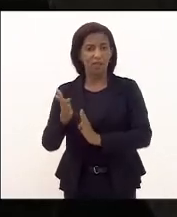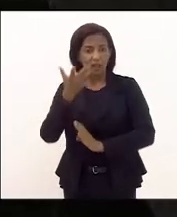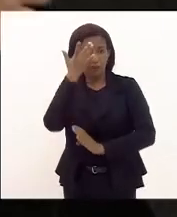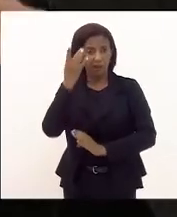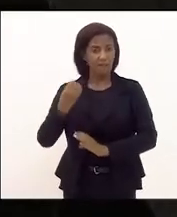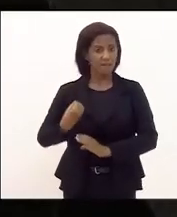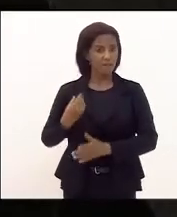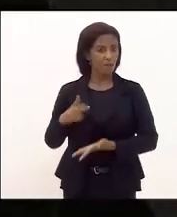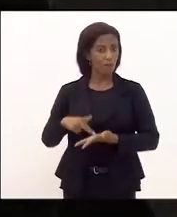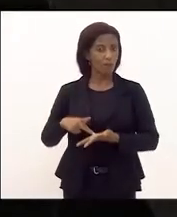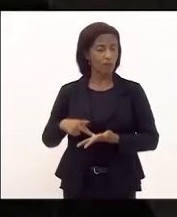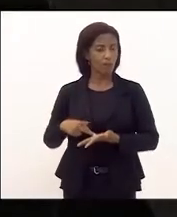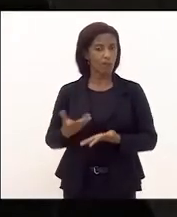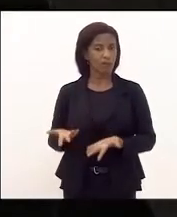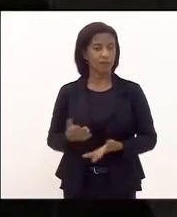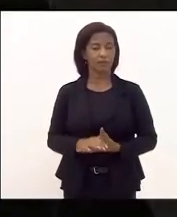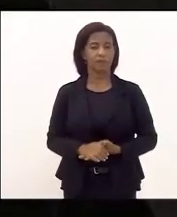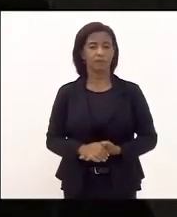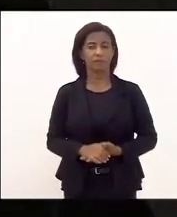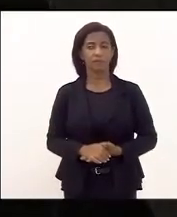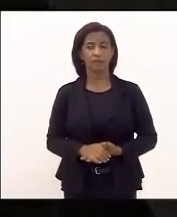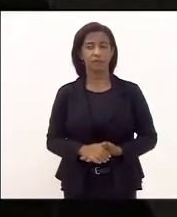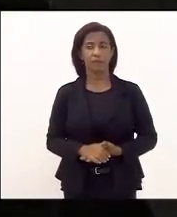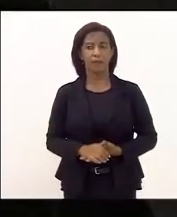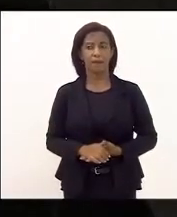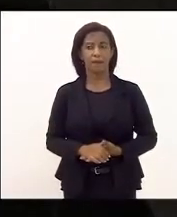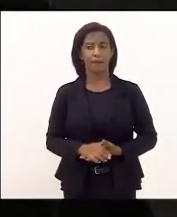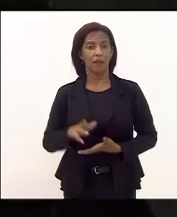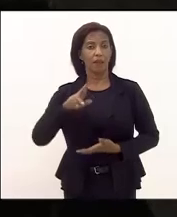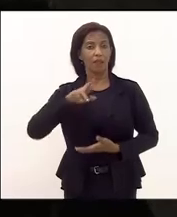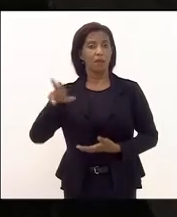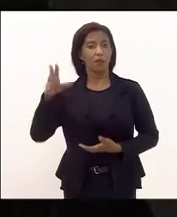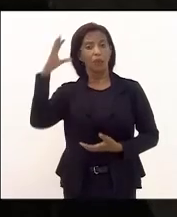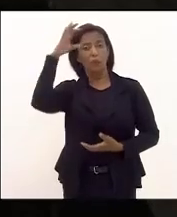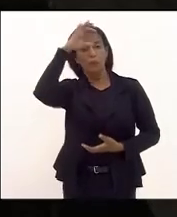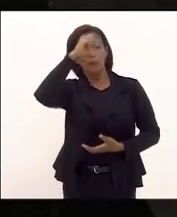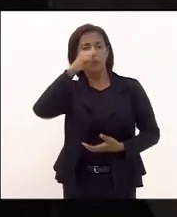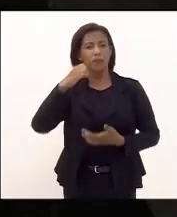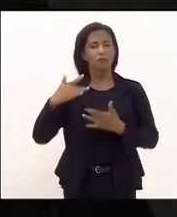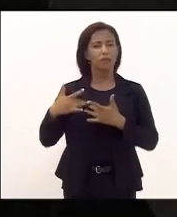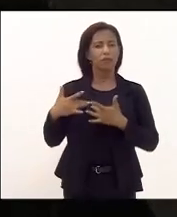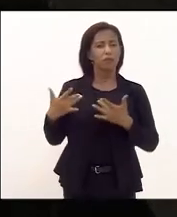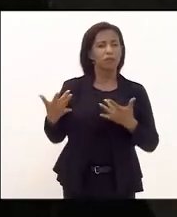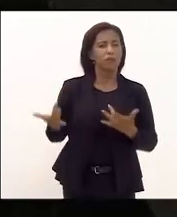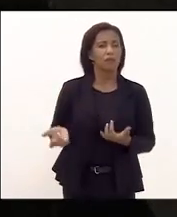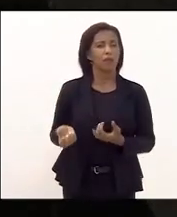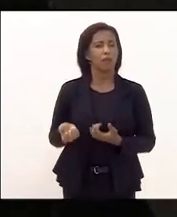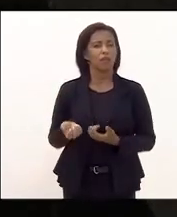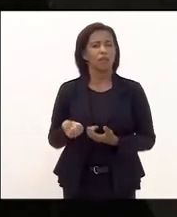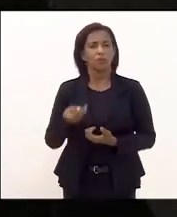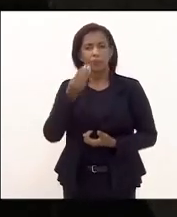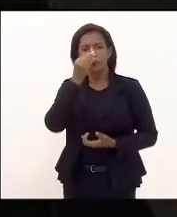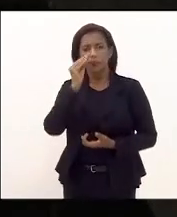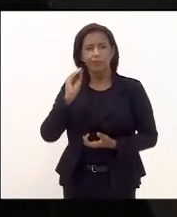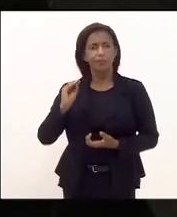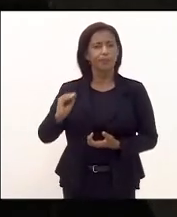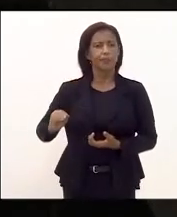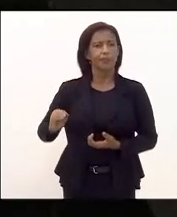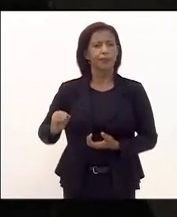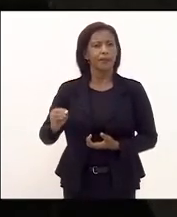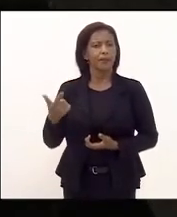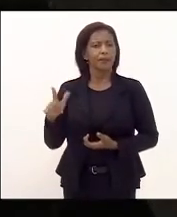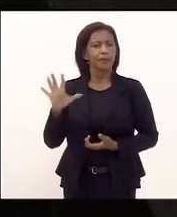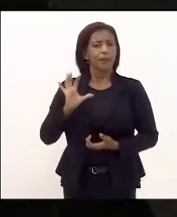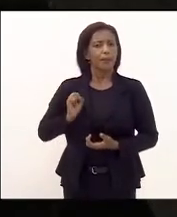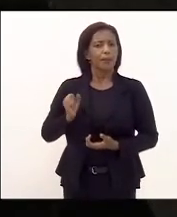vida real, a vida cotidiana. E é por não compreender, por não ter sensibilidade, por desprezar, por ter desapreço por